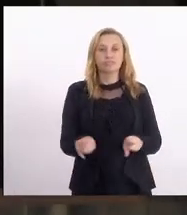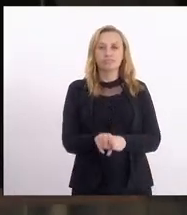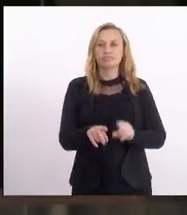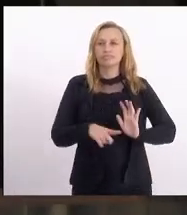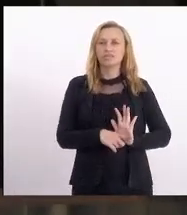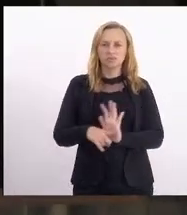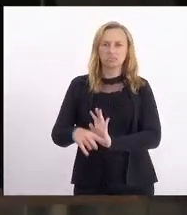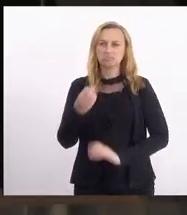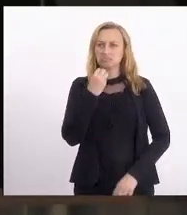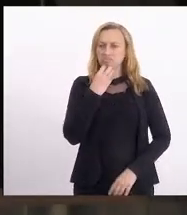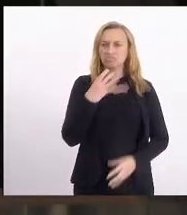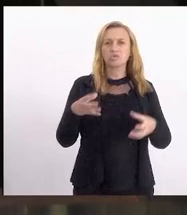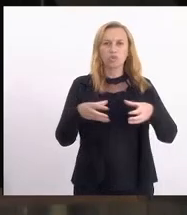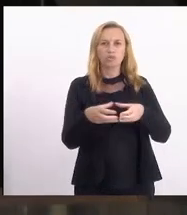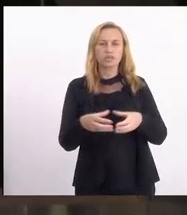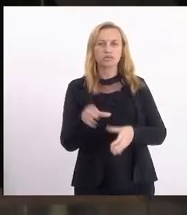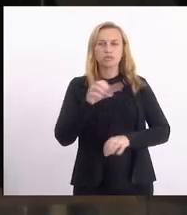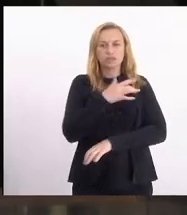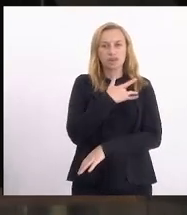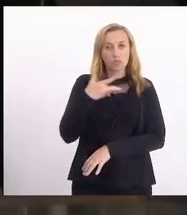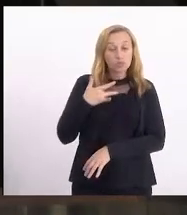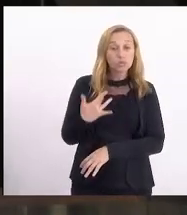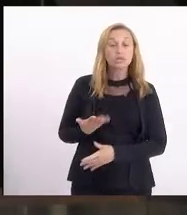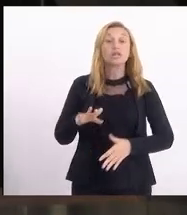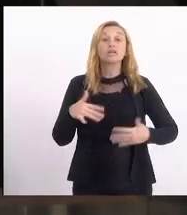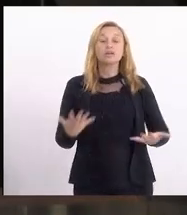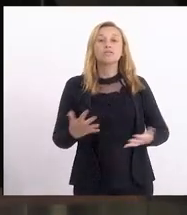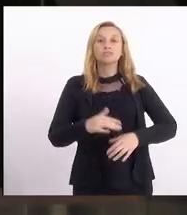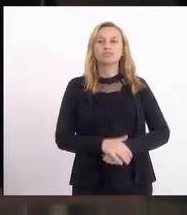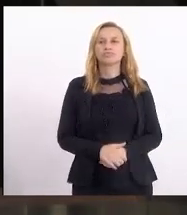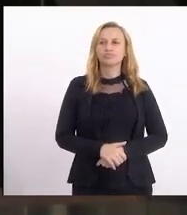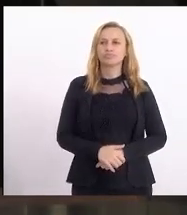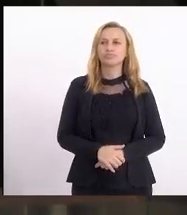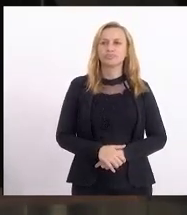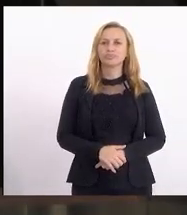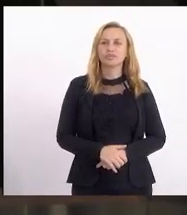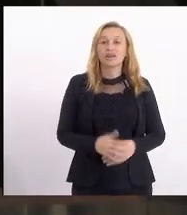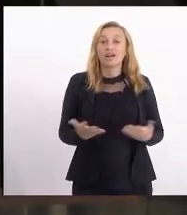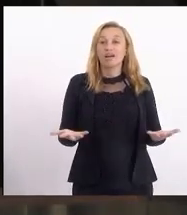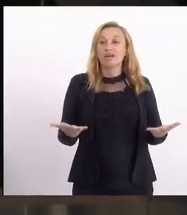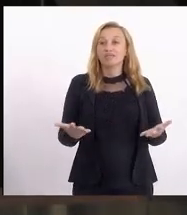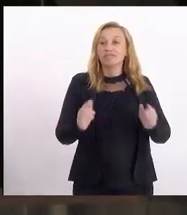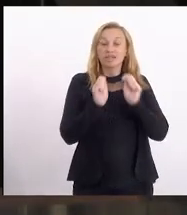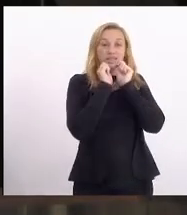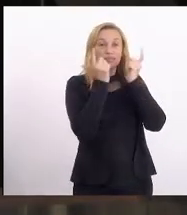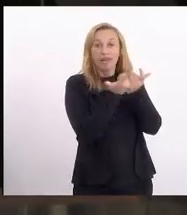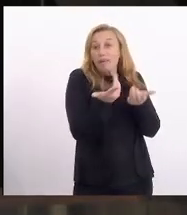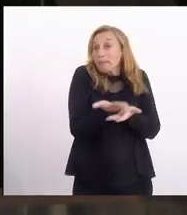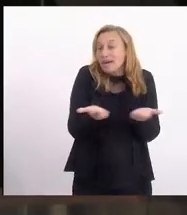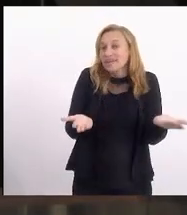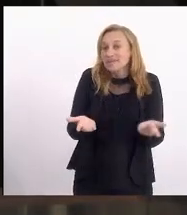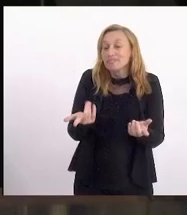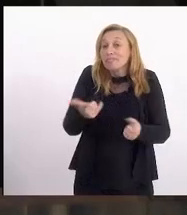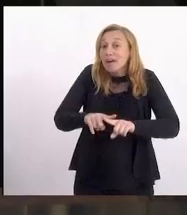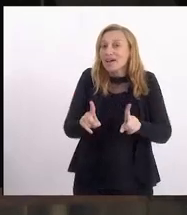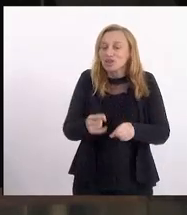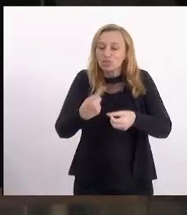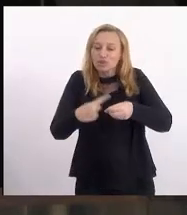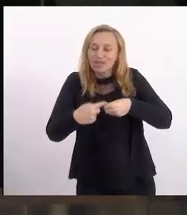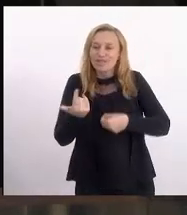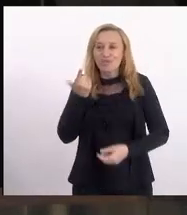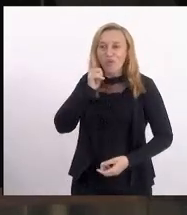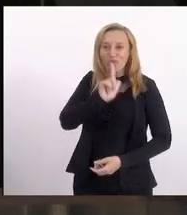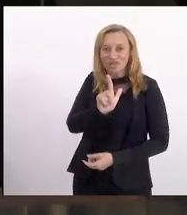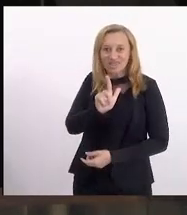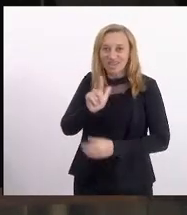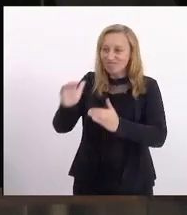muito relevantes, da Comissão de Saúde igualmente, enfim. Então, perde a Assembleia, mas, em compensação, ganha o município e reafirma-se